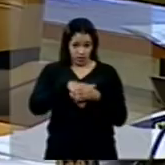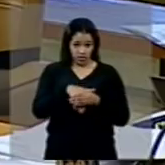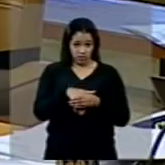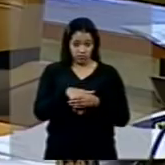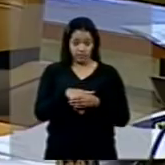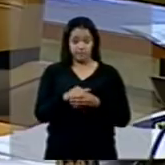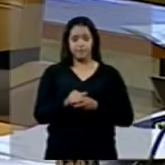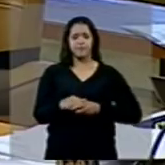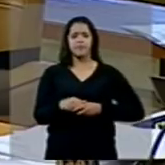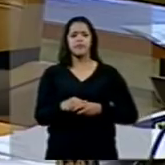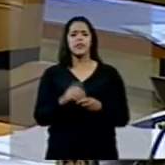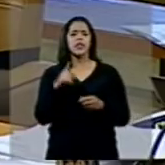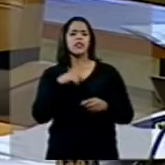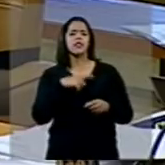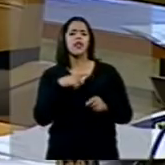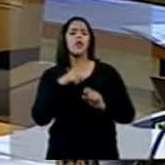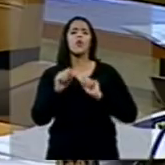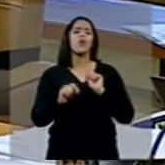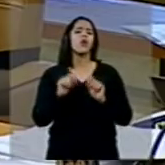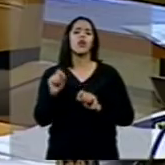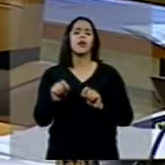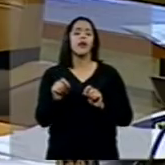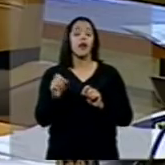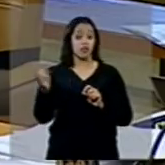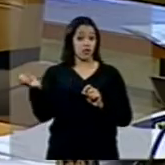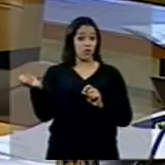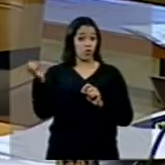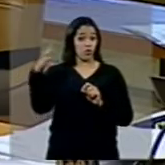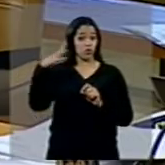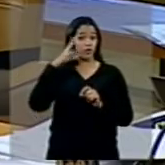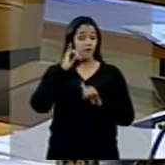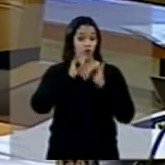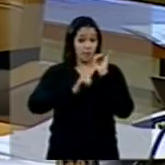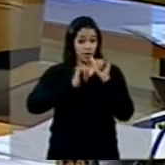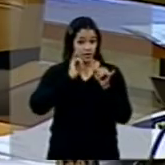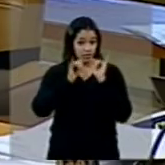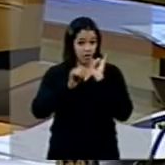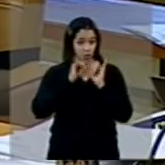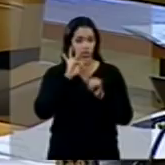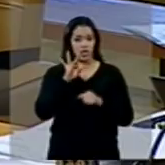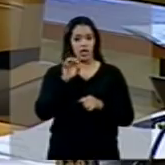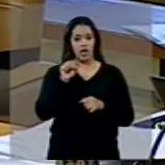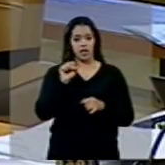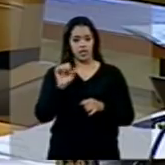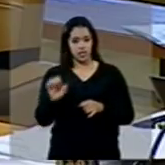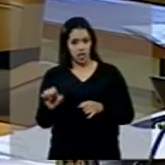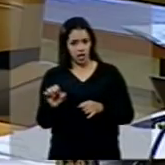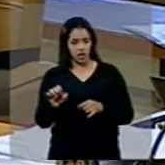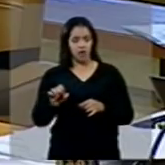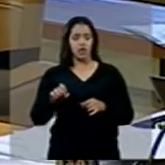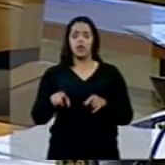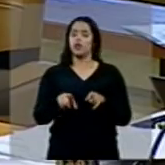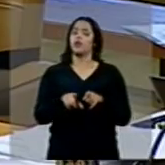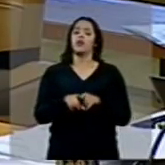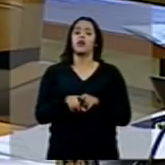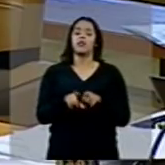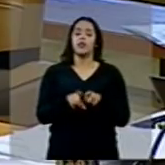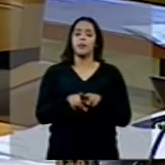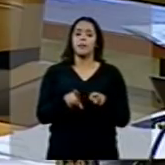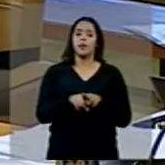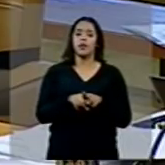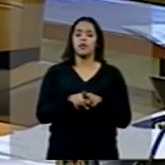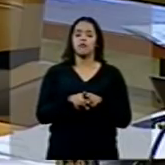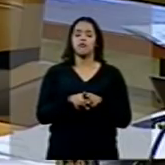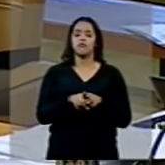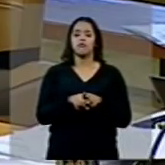aonde conclui que, à luz das informações prestadas pelas áreas SECs desse Tribunal Superior, eventual suspensão